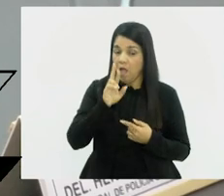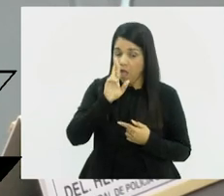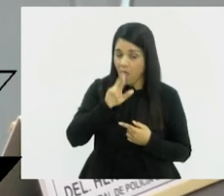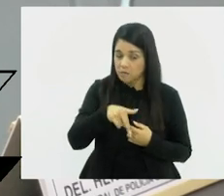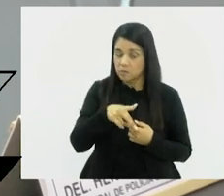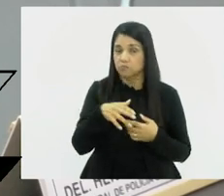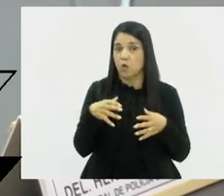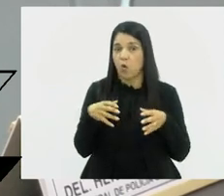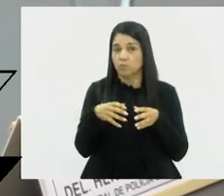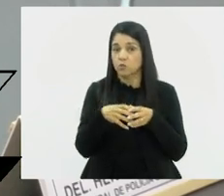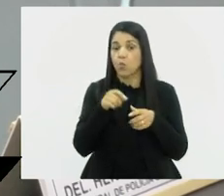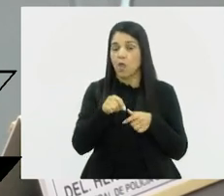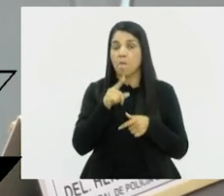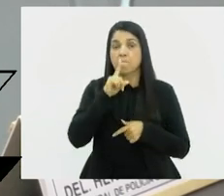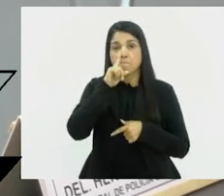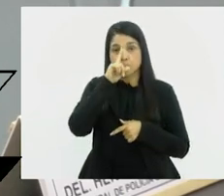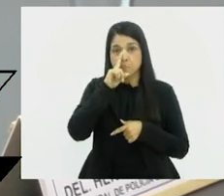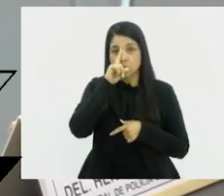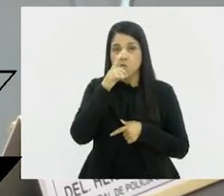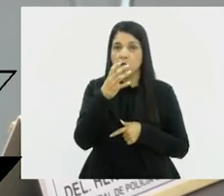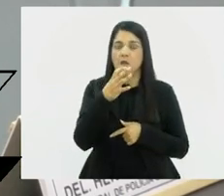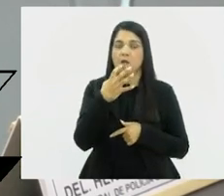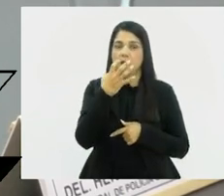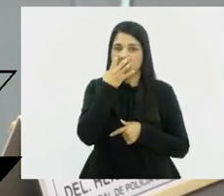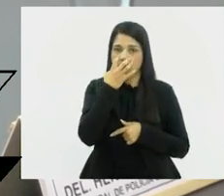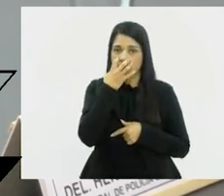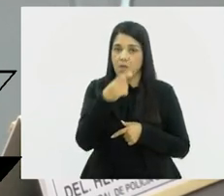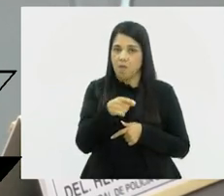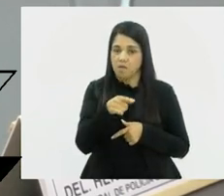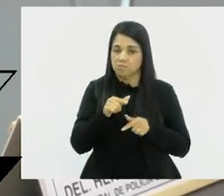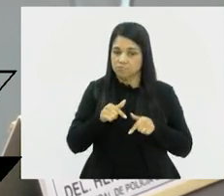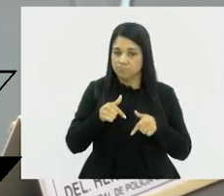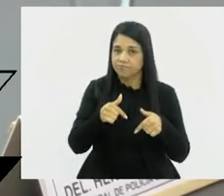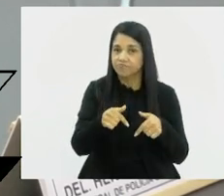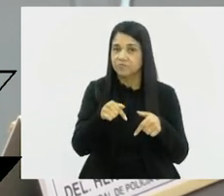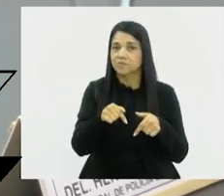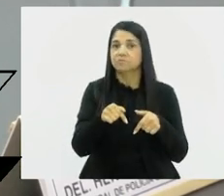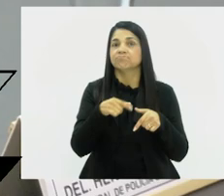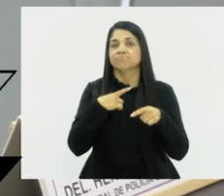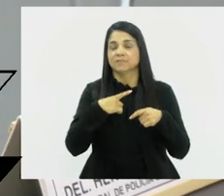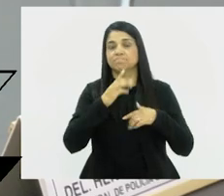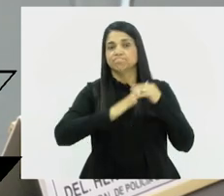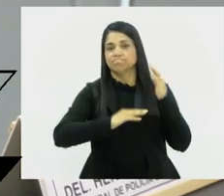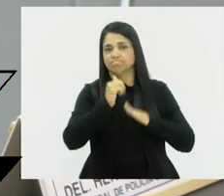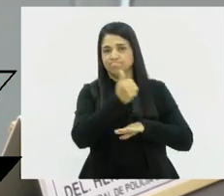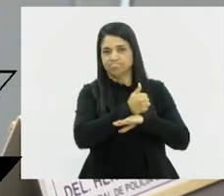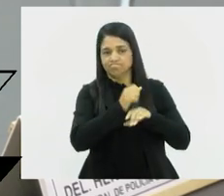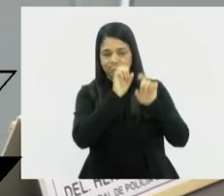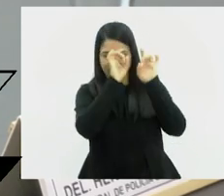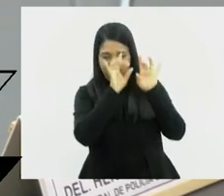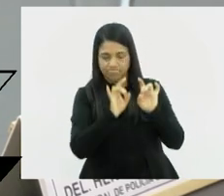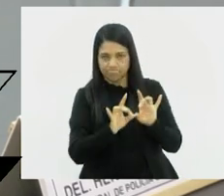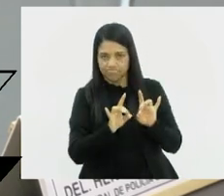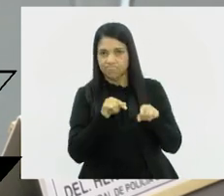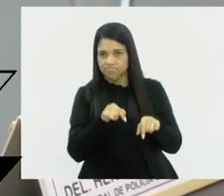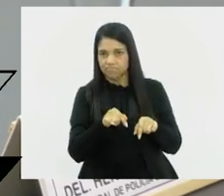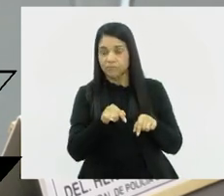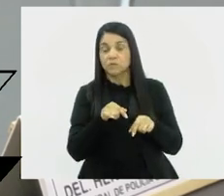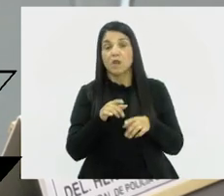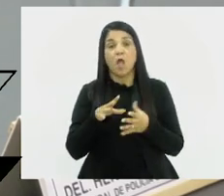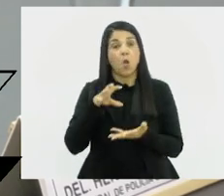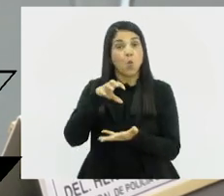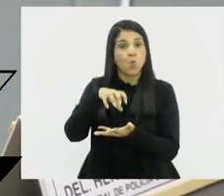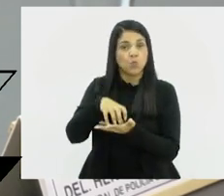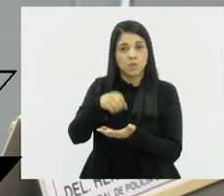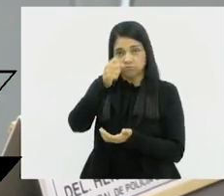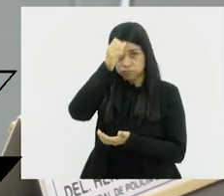comissão, animais perigosos. Para você atuar com animais perigosos, você precisa de especialização. As próprias unidades do Corpo de Bombeiros,